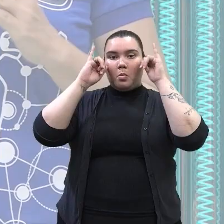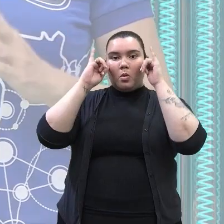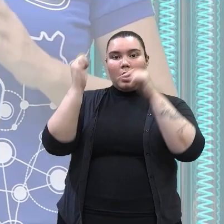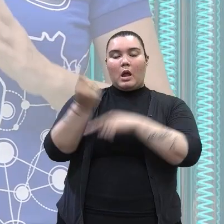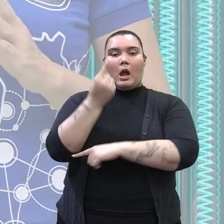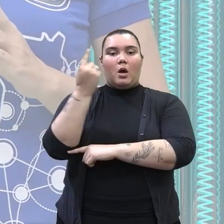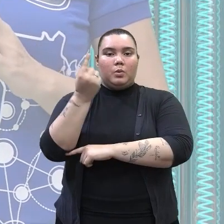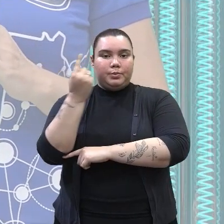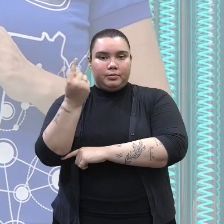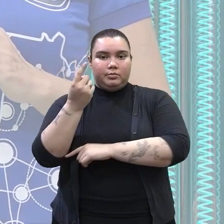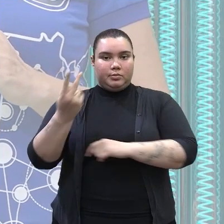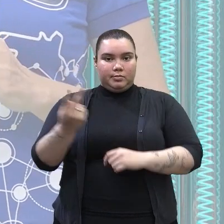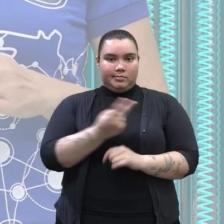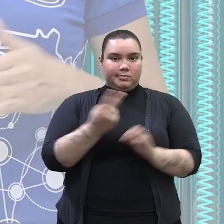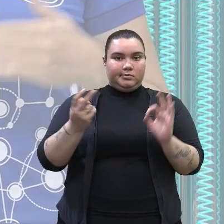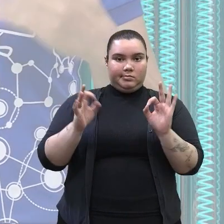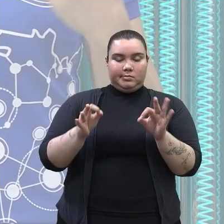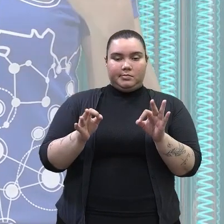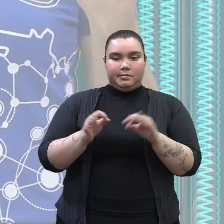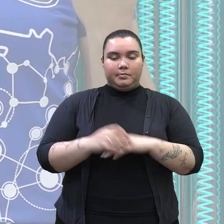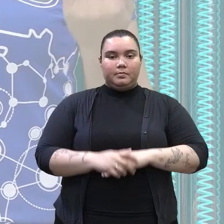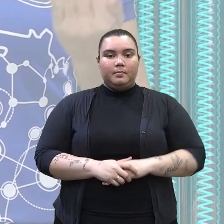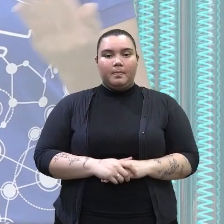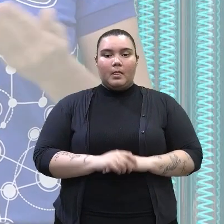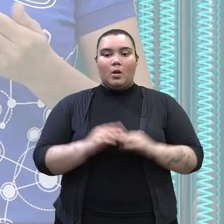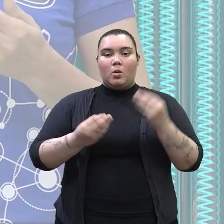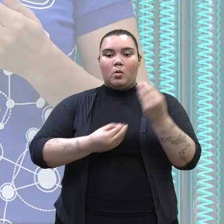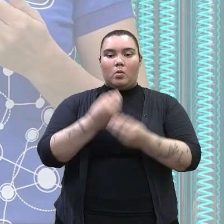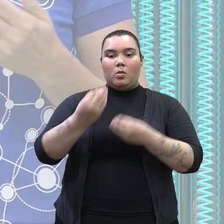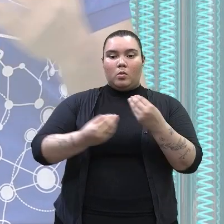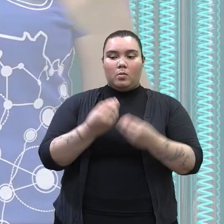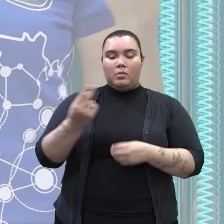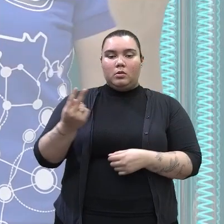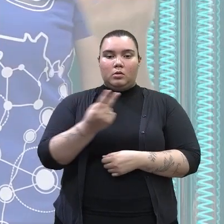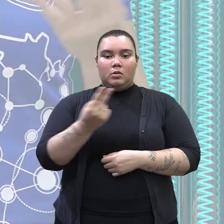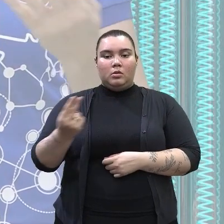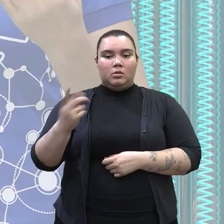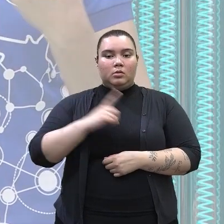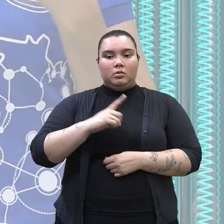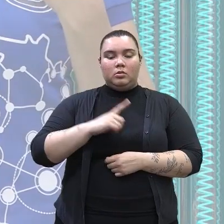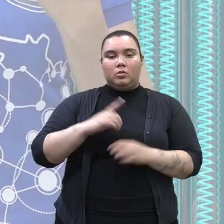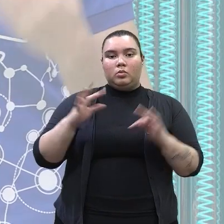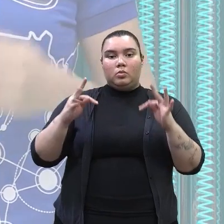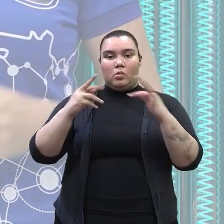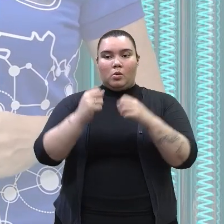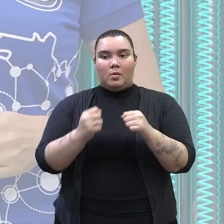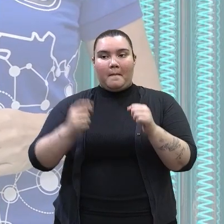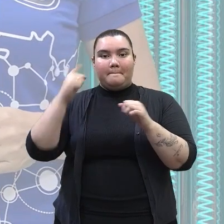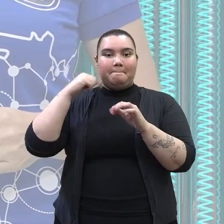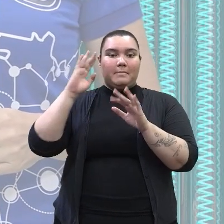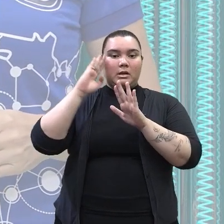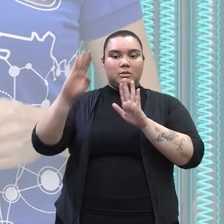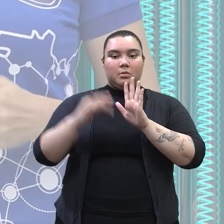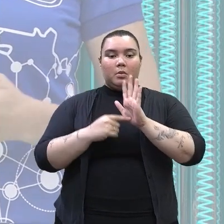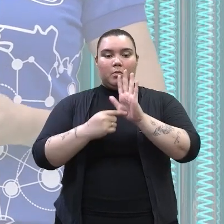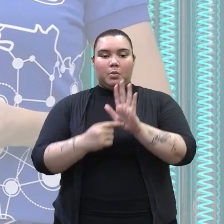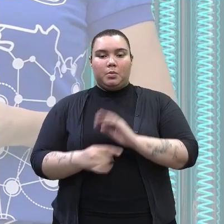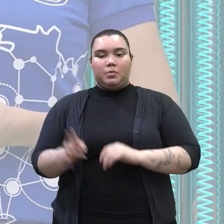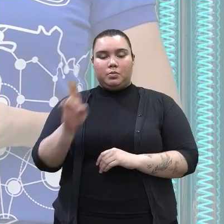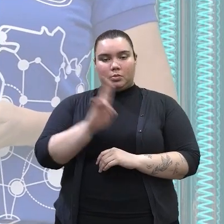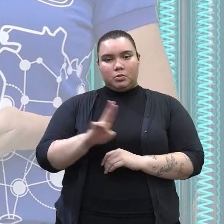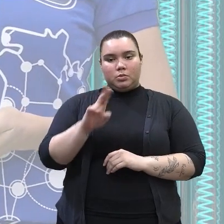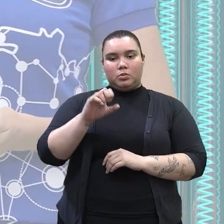Então, essa é a qualidade que se destaca. Como eles são, né, os que se destacam dentre todos os outros, a gente vai usar o quê?